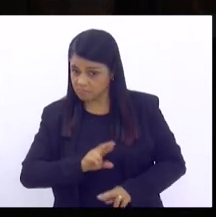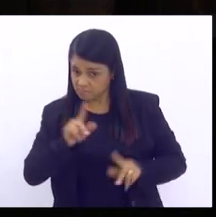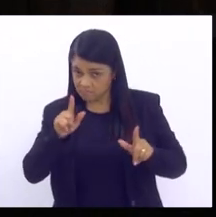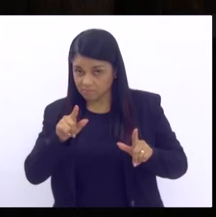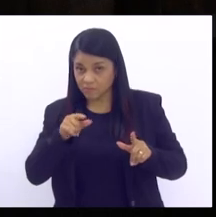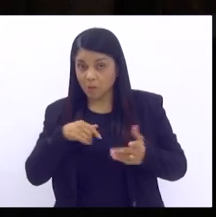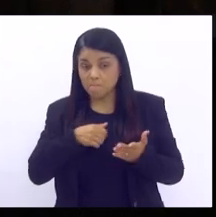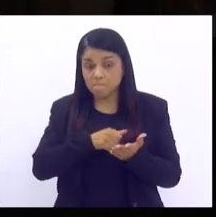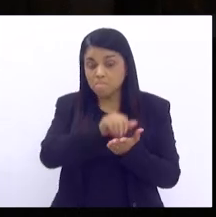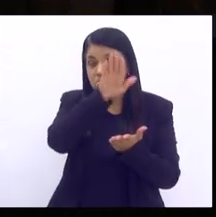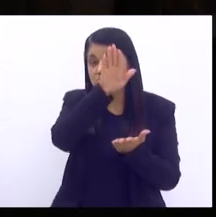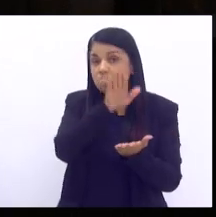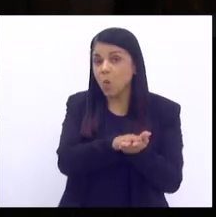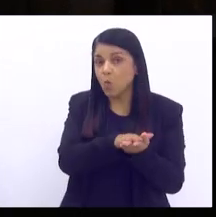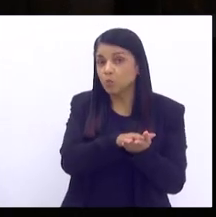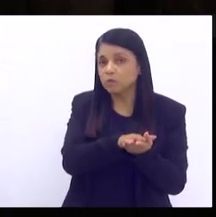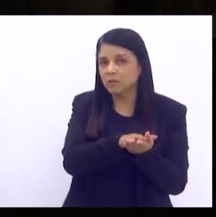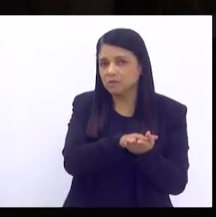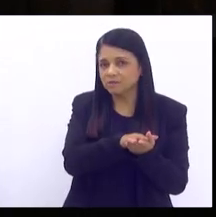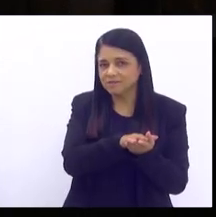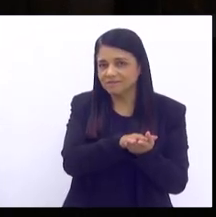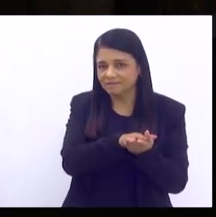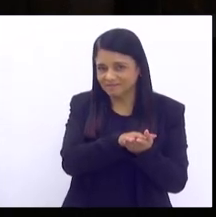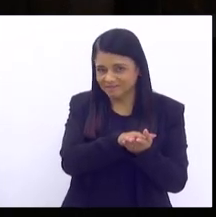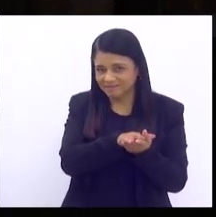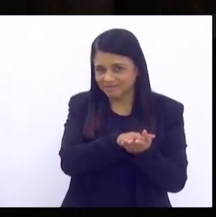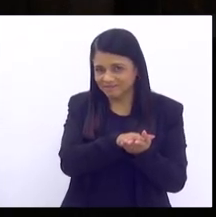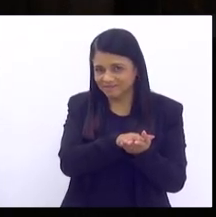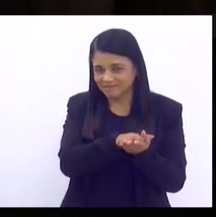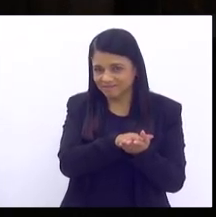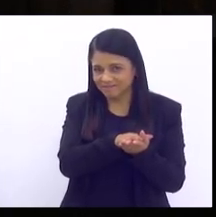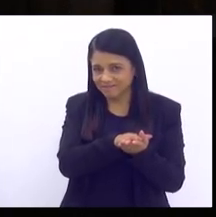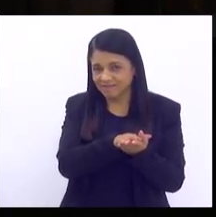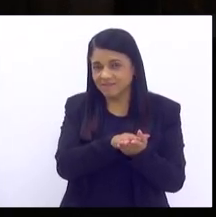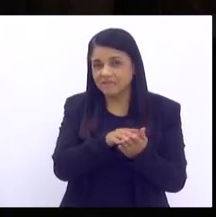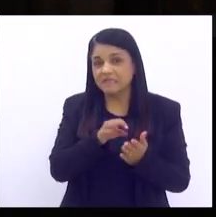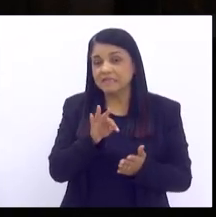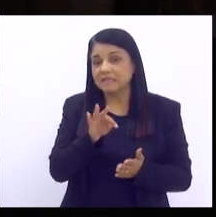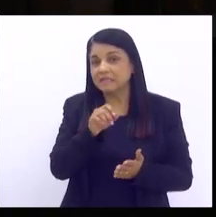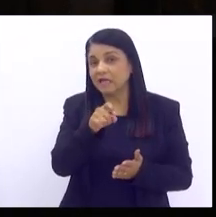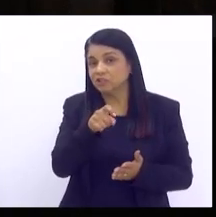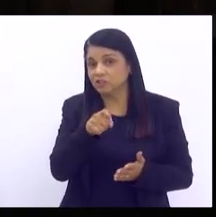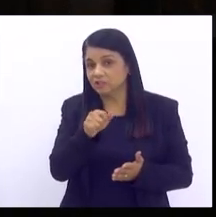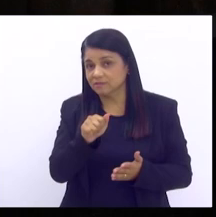de multas e taxas de serviços,